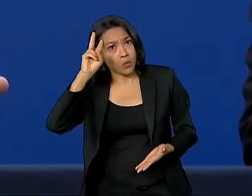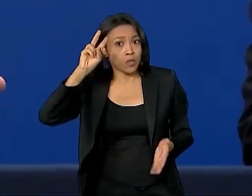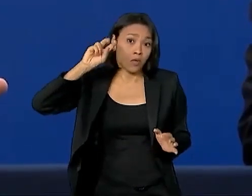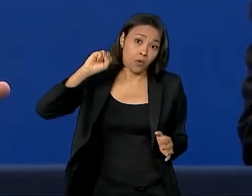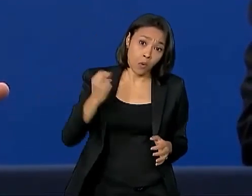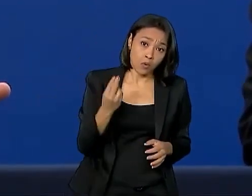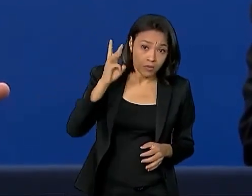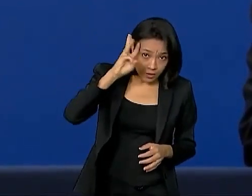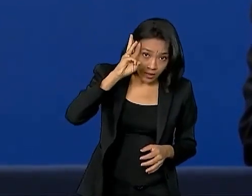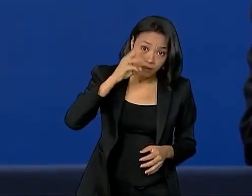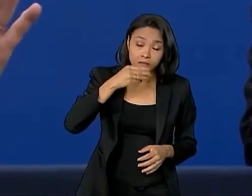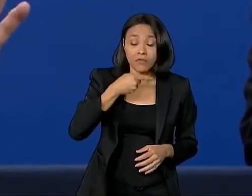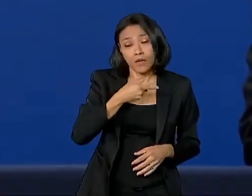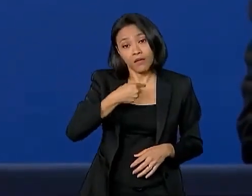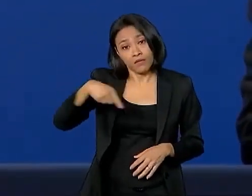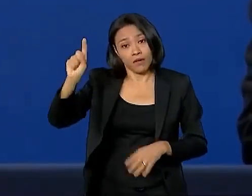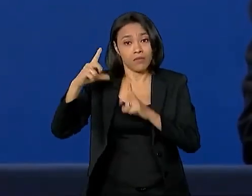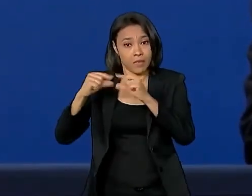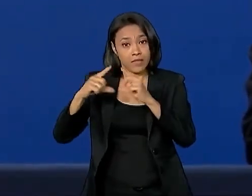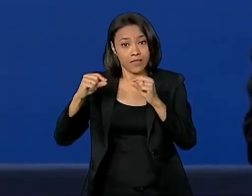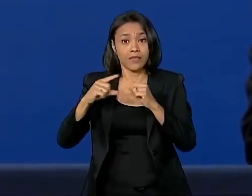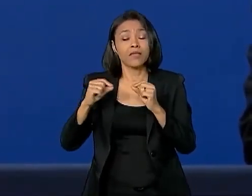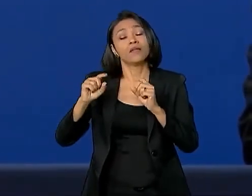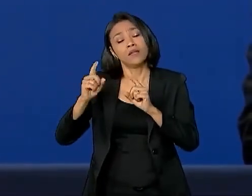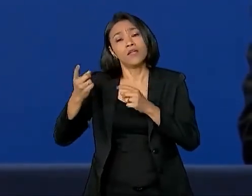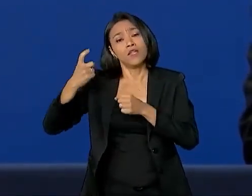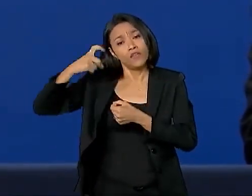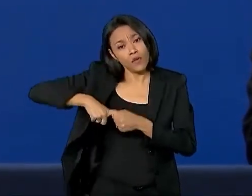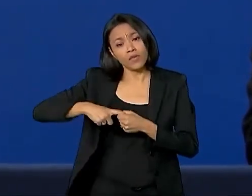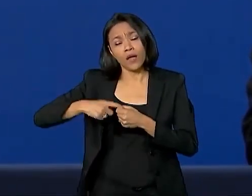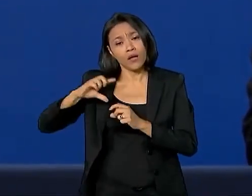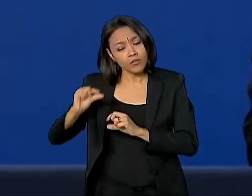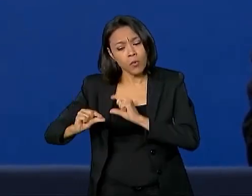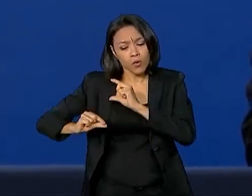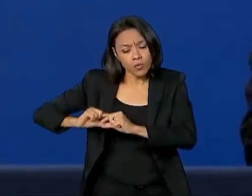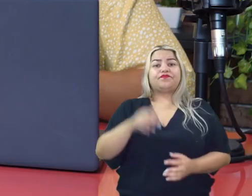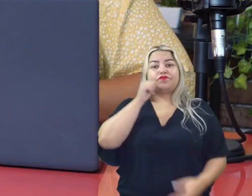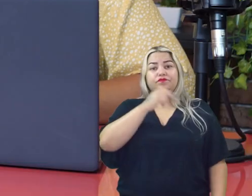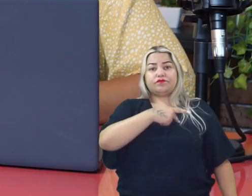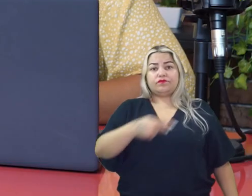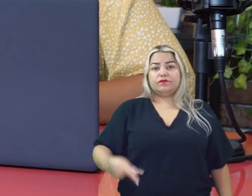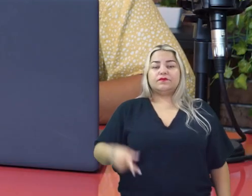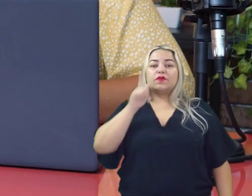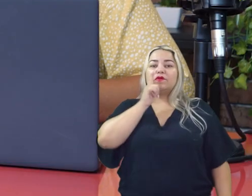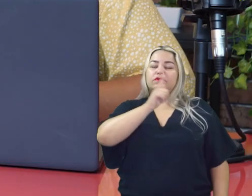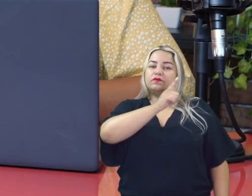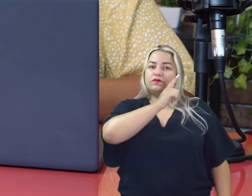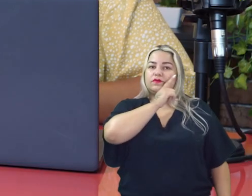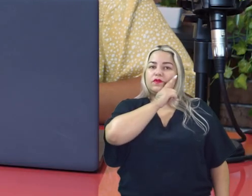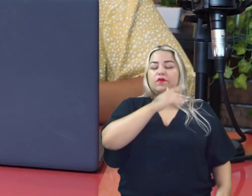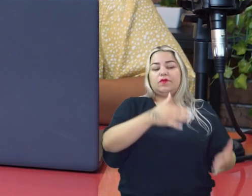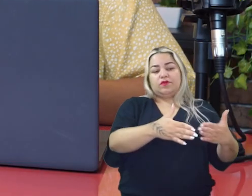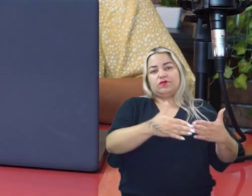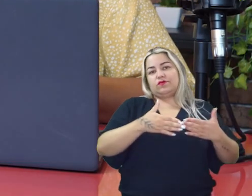para a programação, direto para Brasília e, evidentemente, ele vai retomando aos poucos a sua atividade normal. A presidenta do PT,